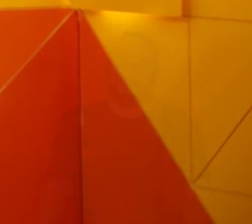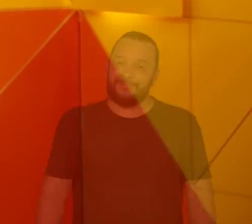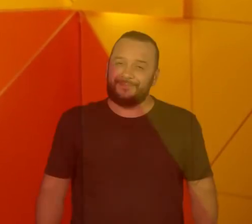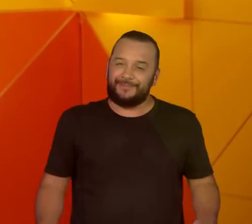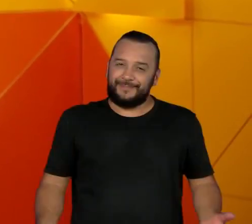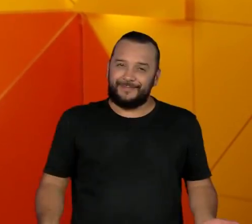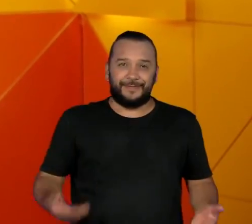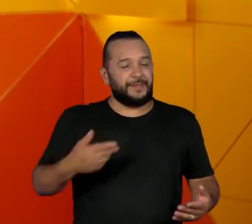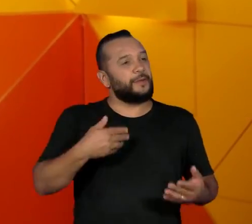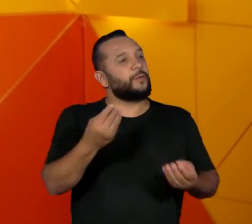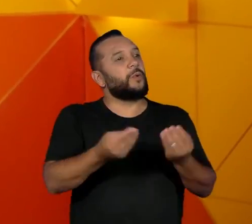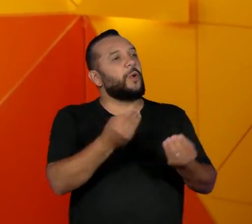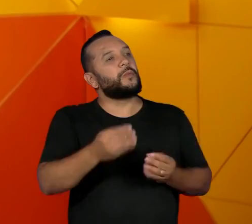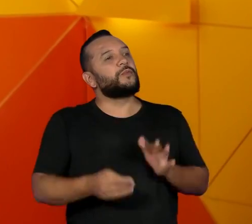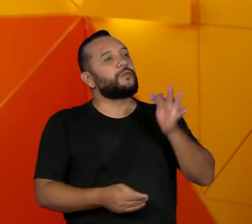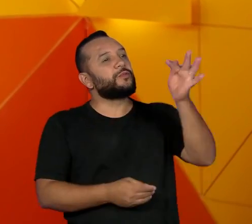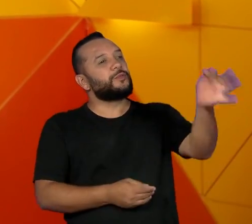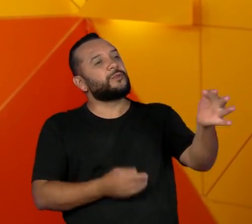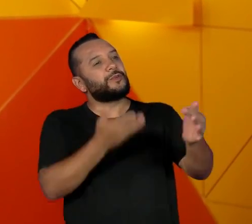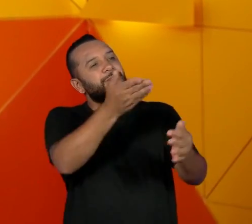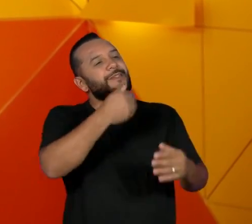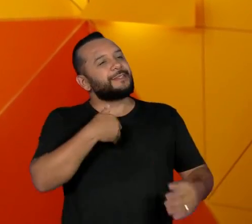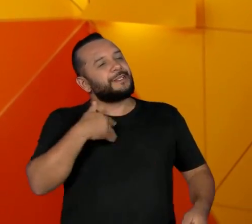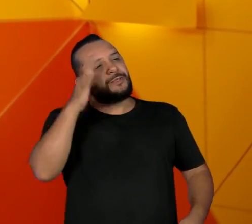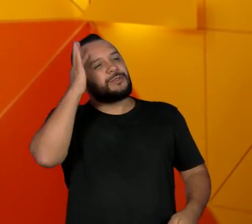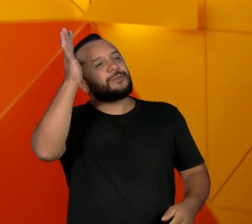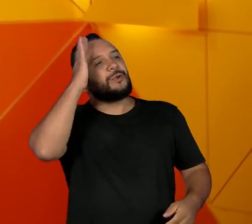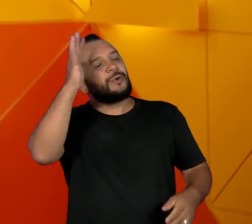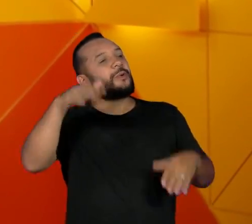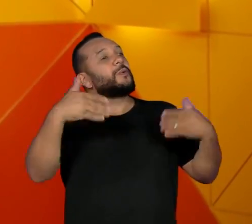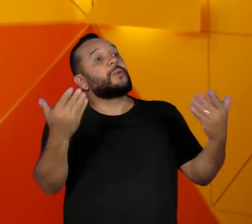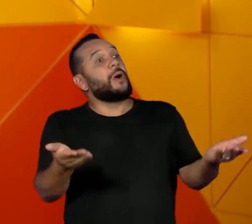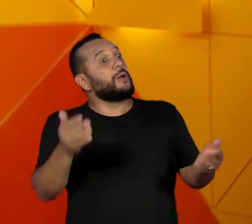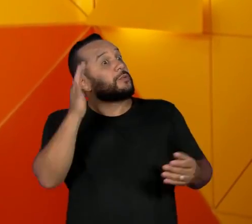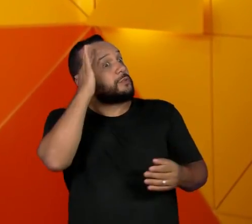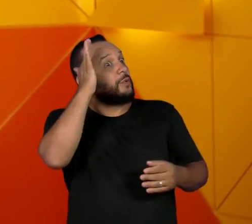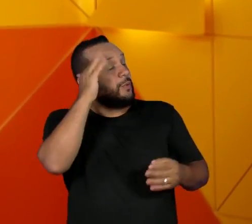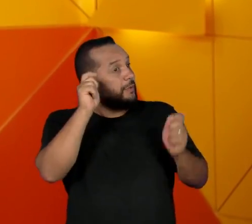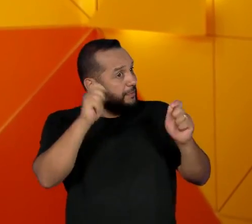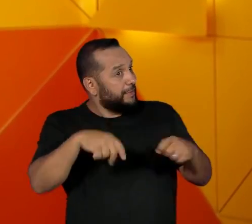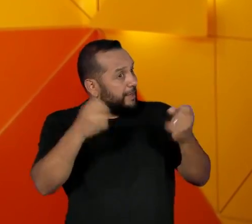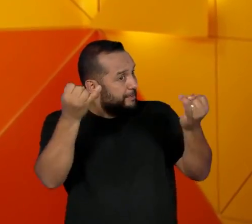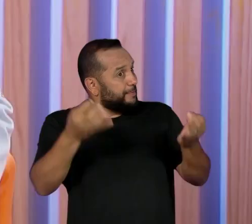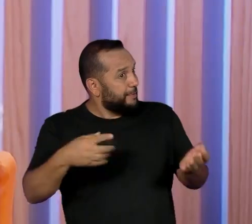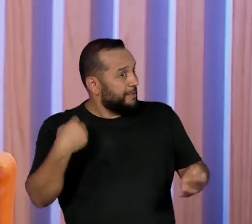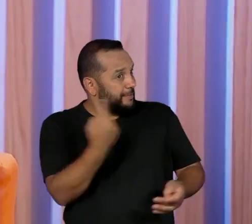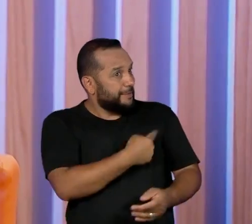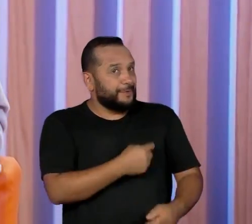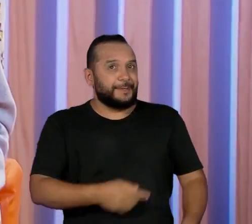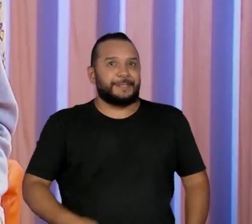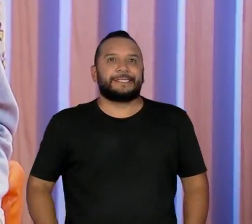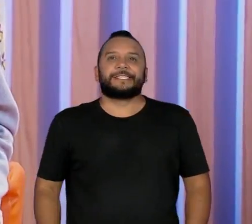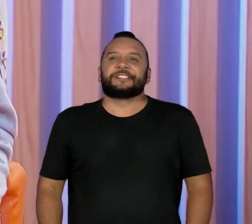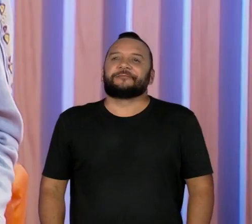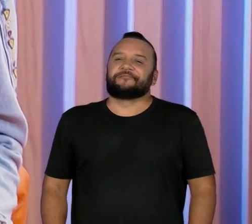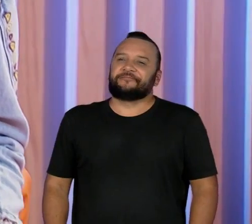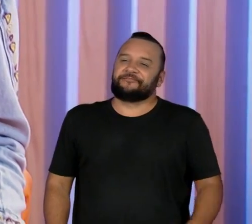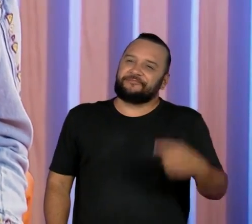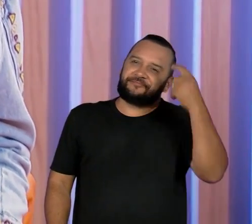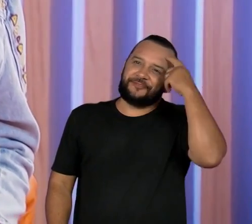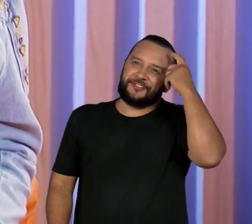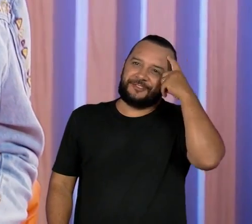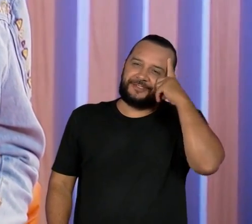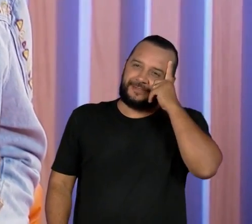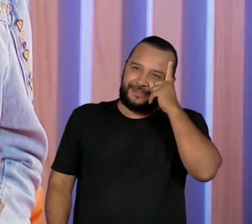bora falar de futuro, então? Quero saber quais que são os seus sonhos. Tem algum aí que dá para dividir com a gente? Deixa eu ver,